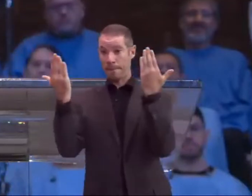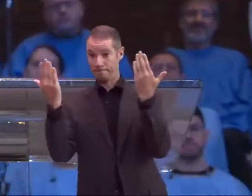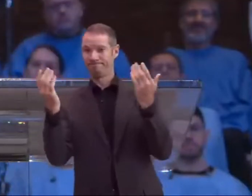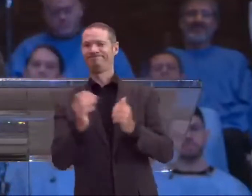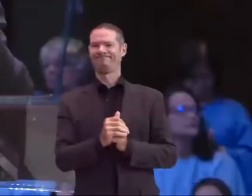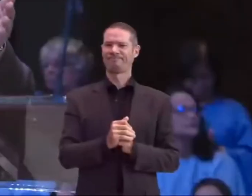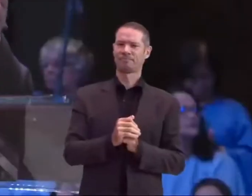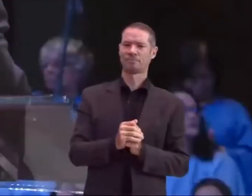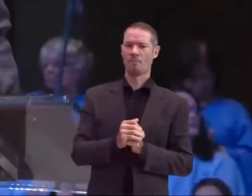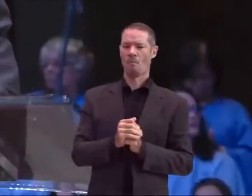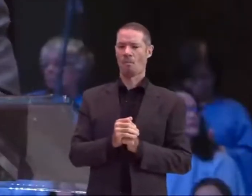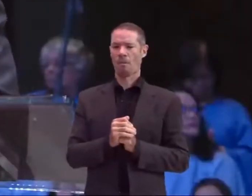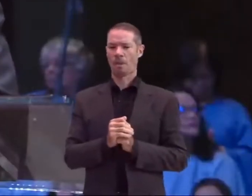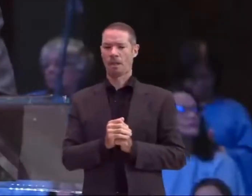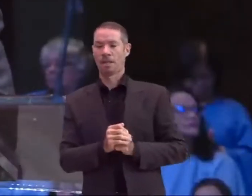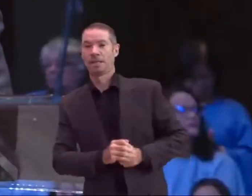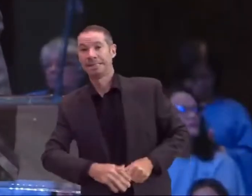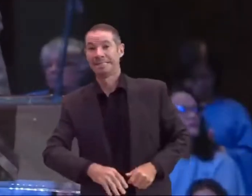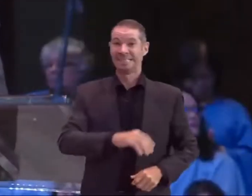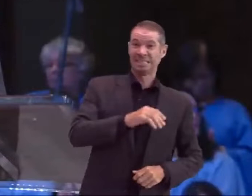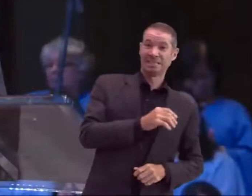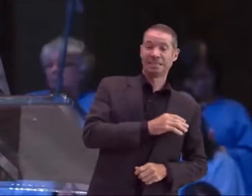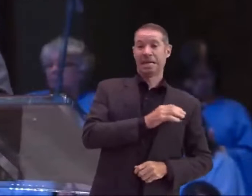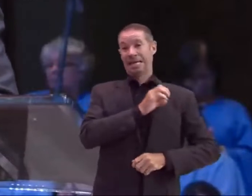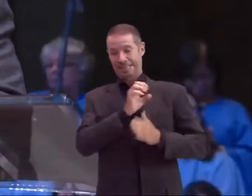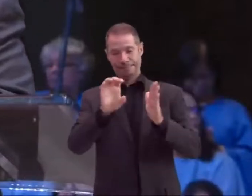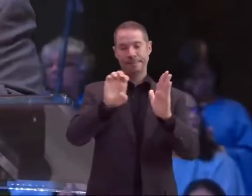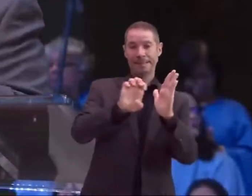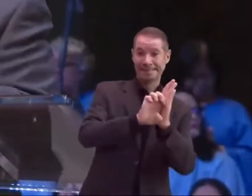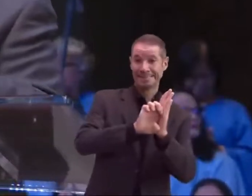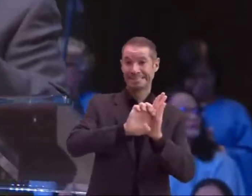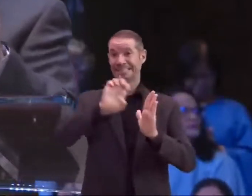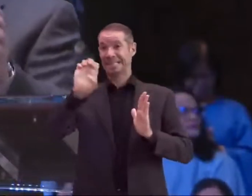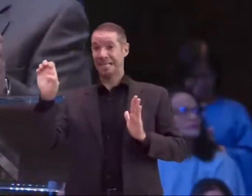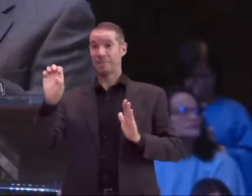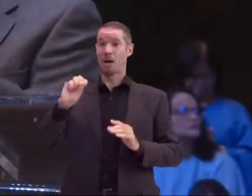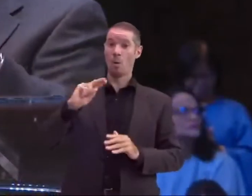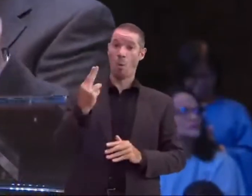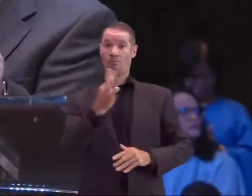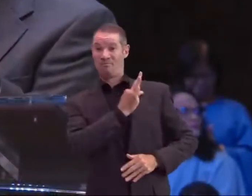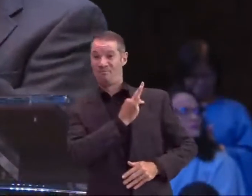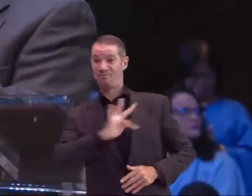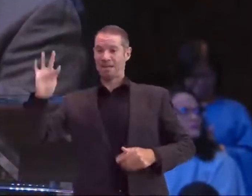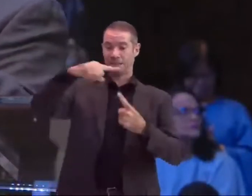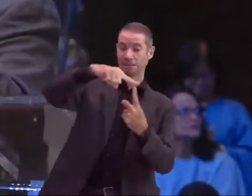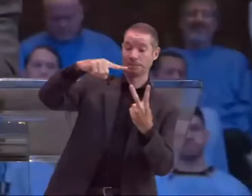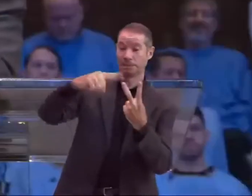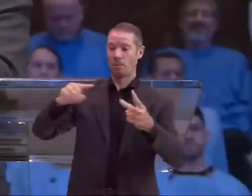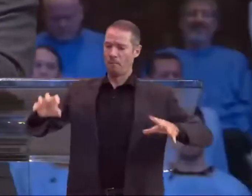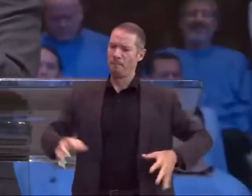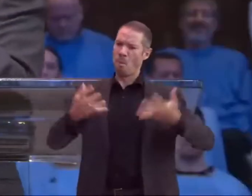ele cita os escribas e fariseus em suas orações, ele estava mostrando a